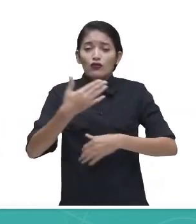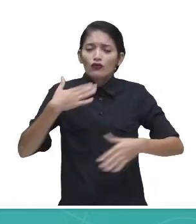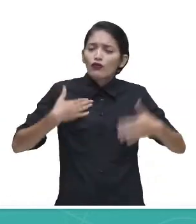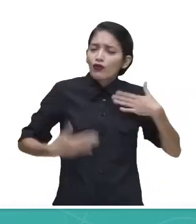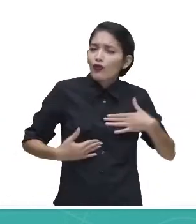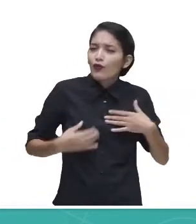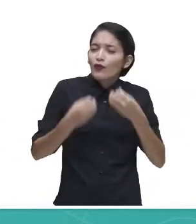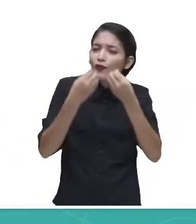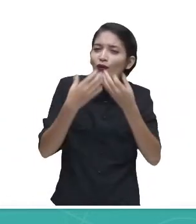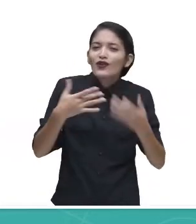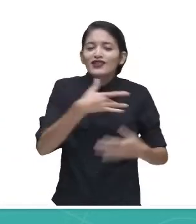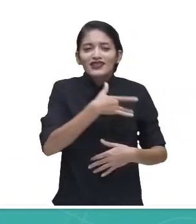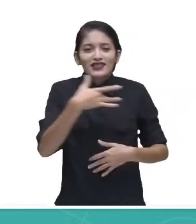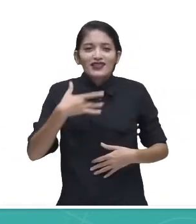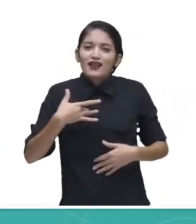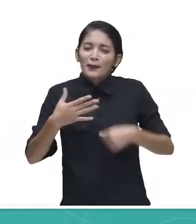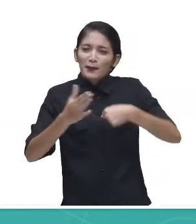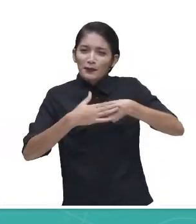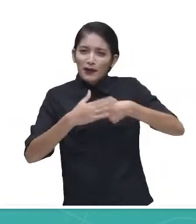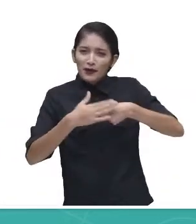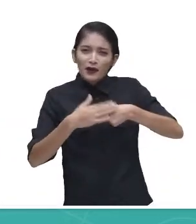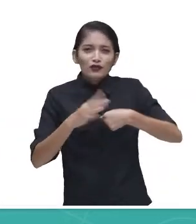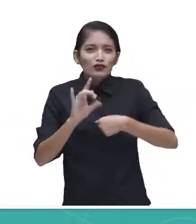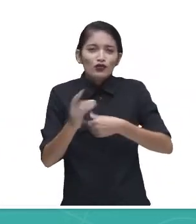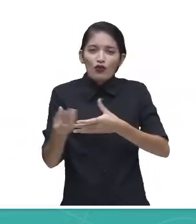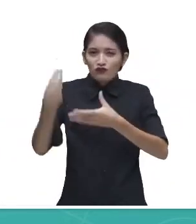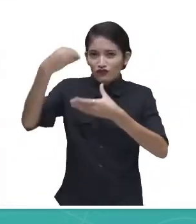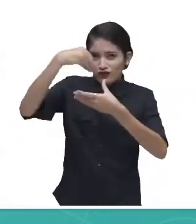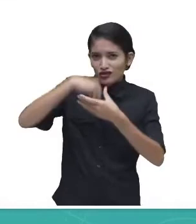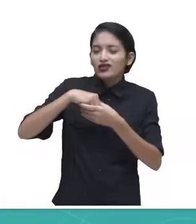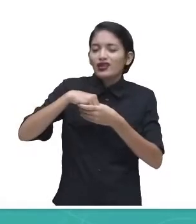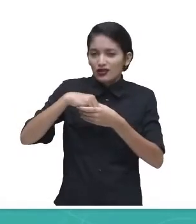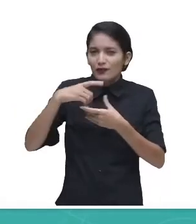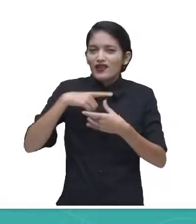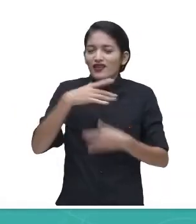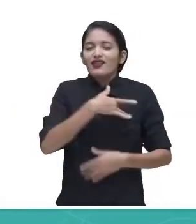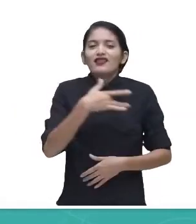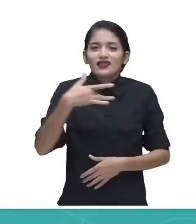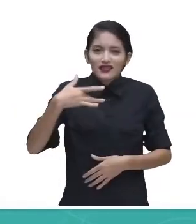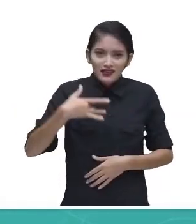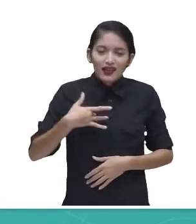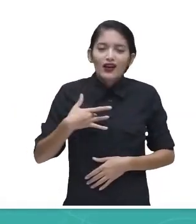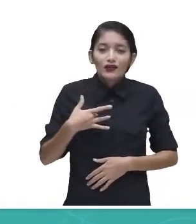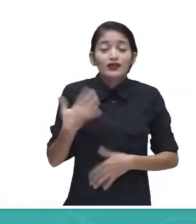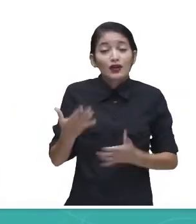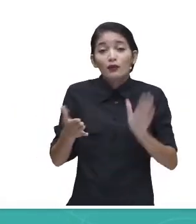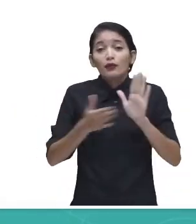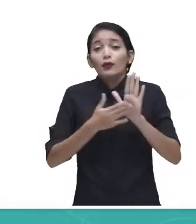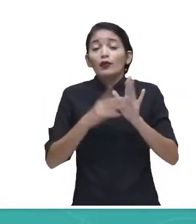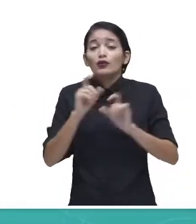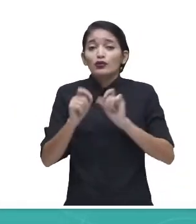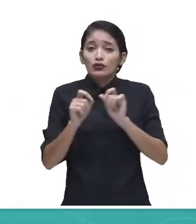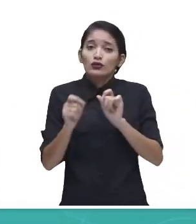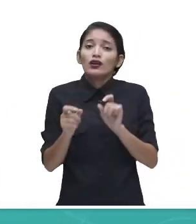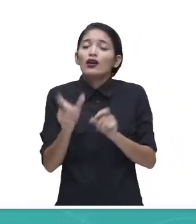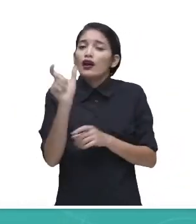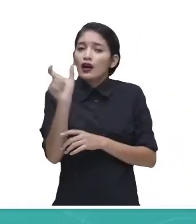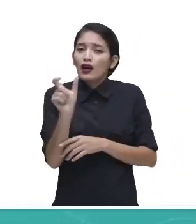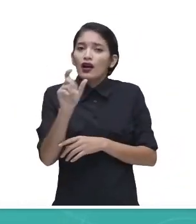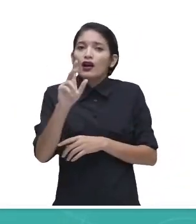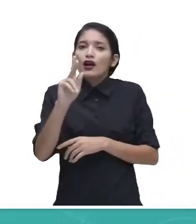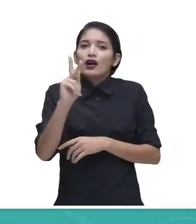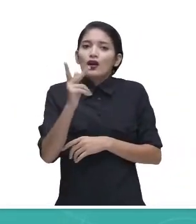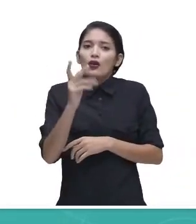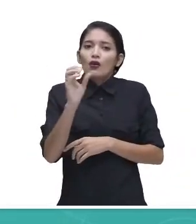saudável, que não dependa completamente do meio externo para ter essa saúde. Então, ele propôs esse termo aí de